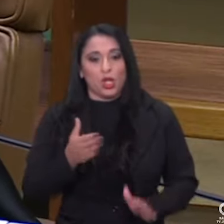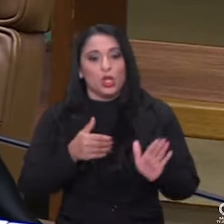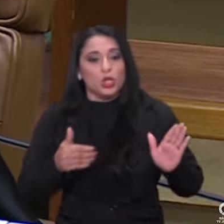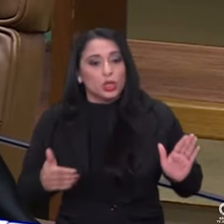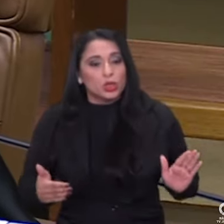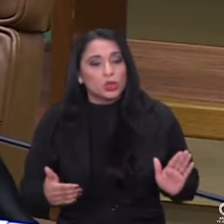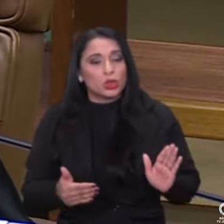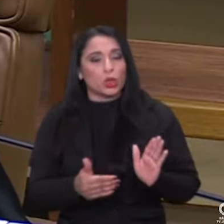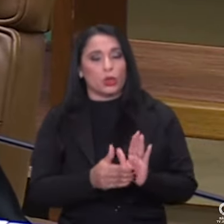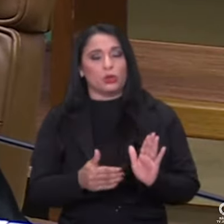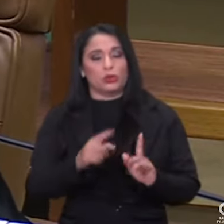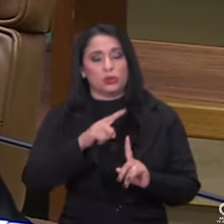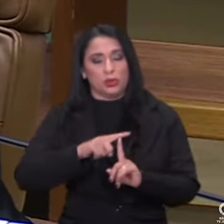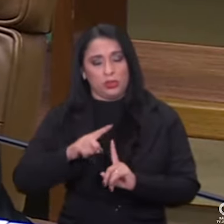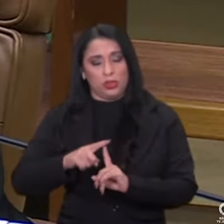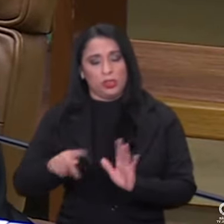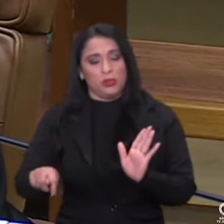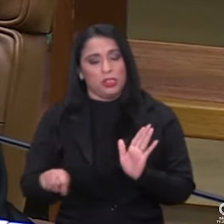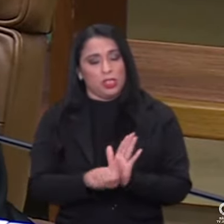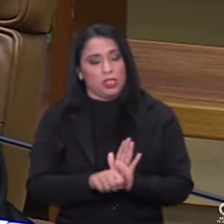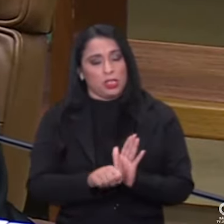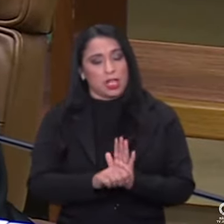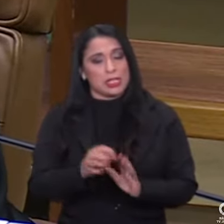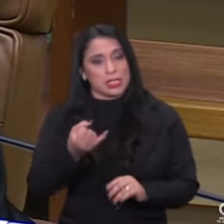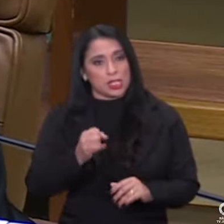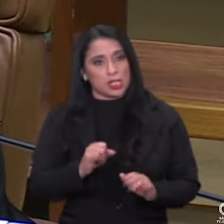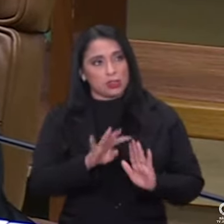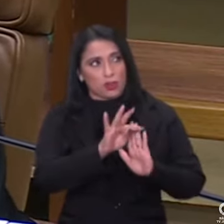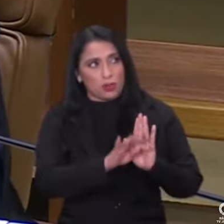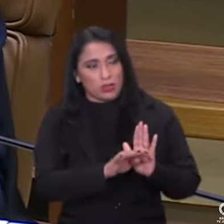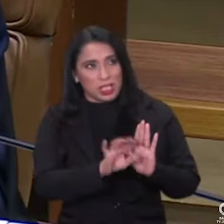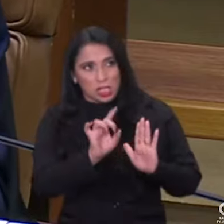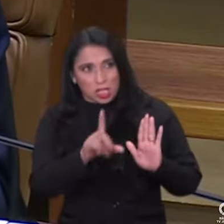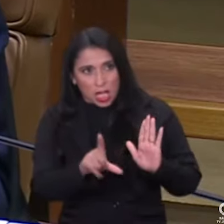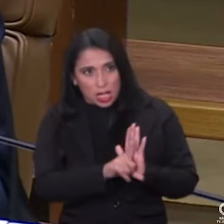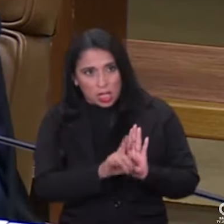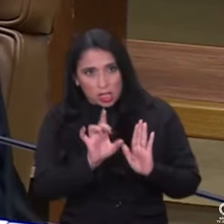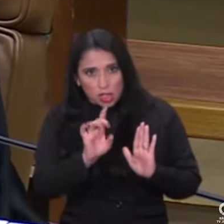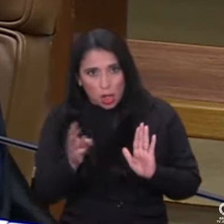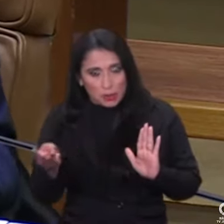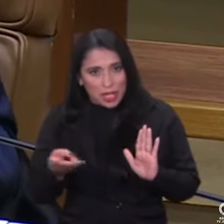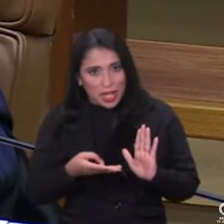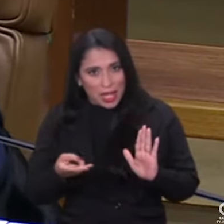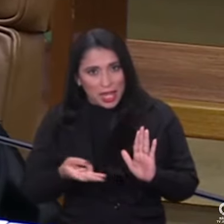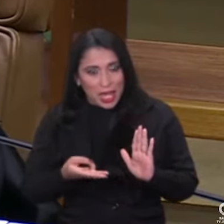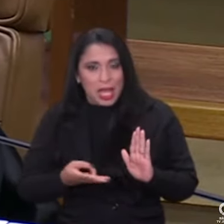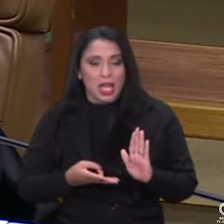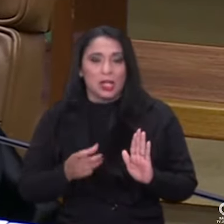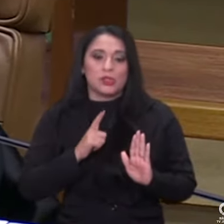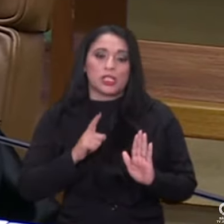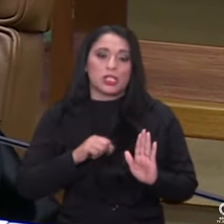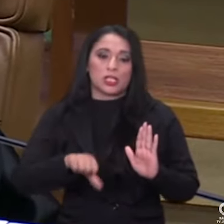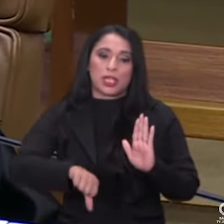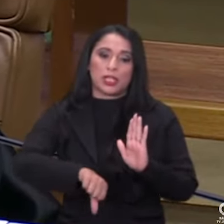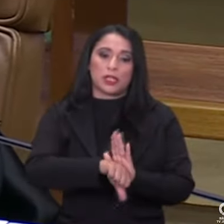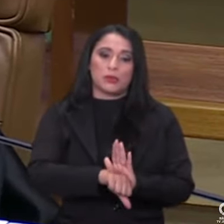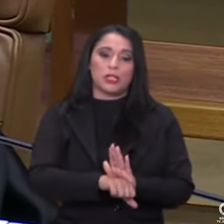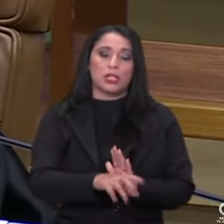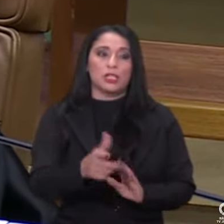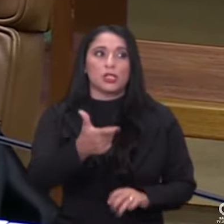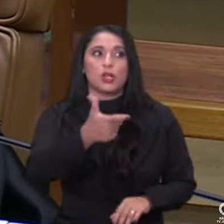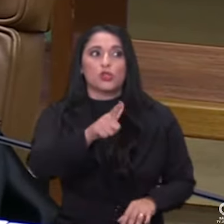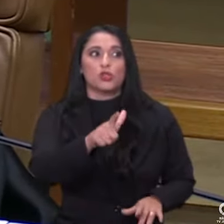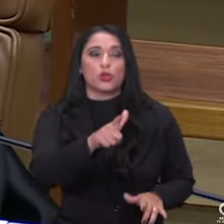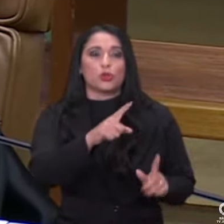E repito, se nós dermos uma interpretação conforme só para cannabis, nós estamos, a contrário senso, criminalizando os demais usuários de